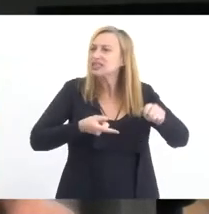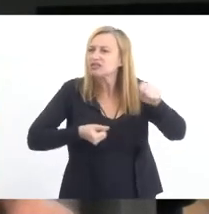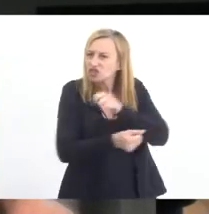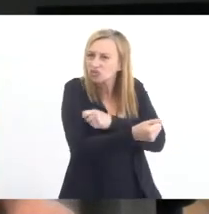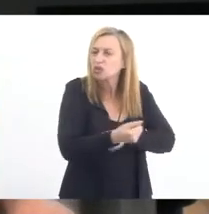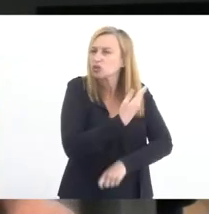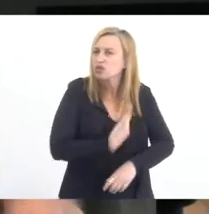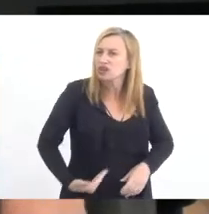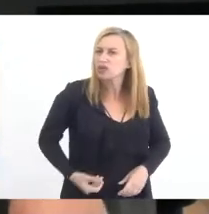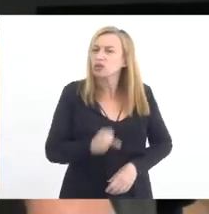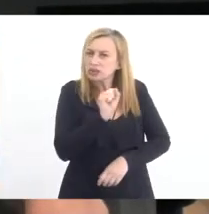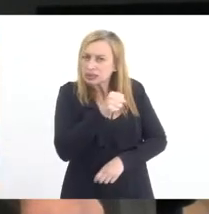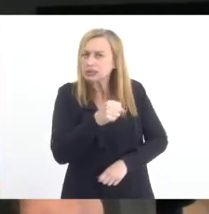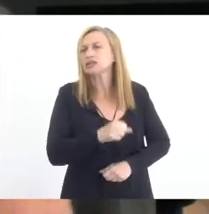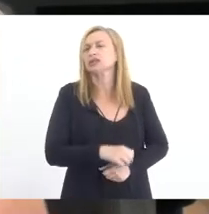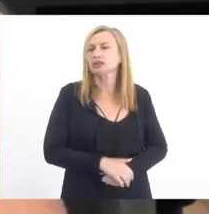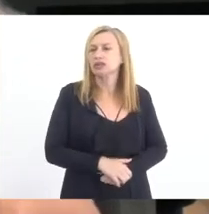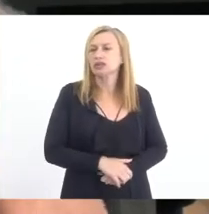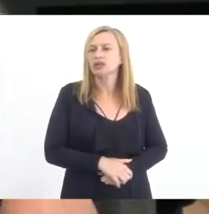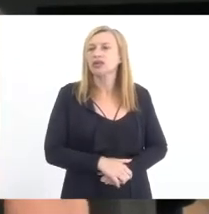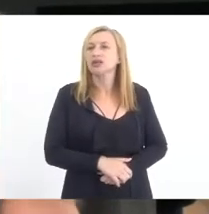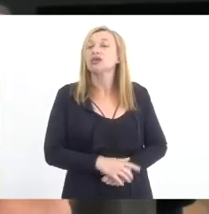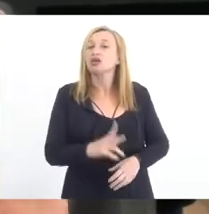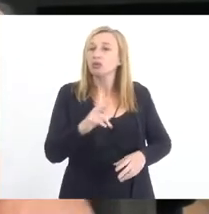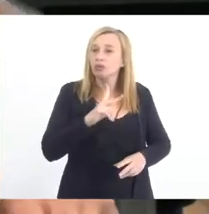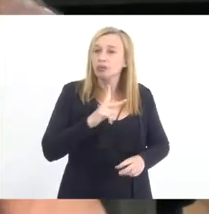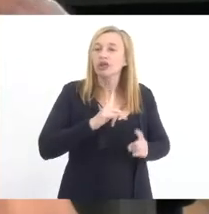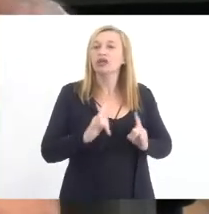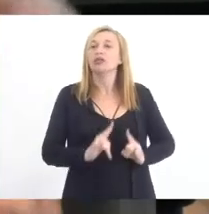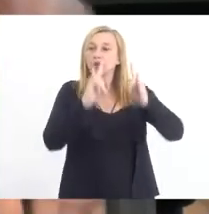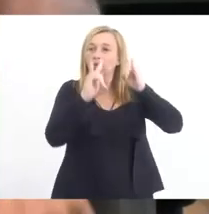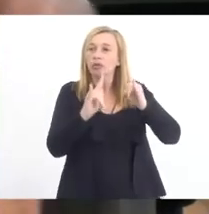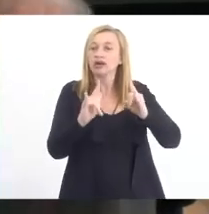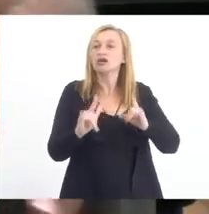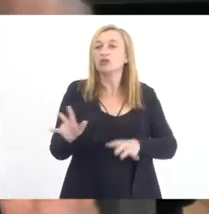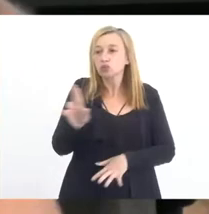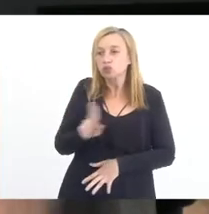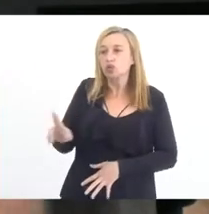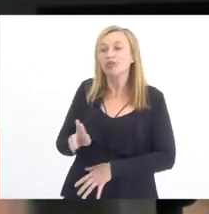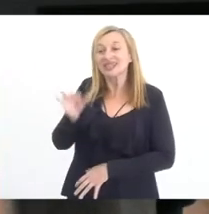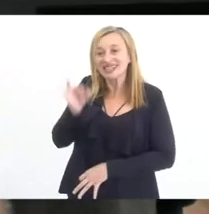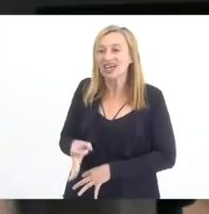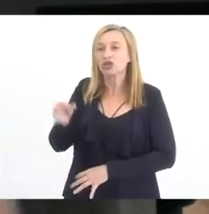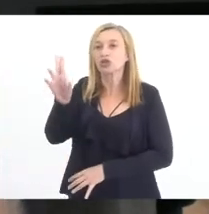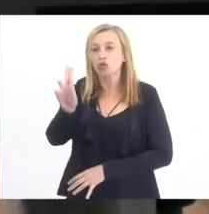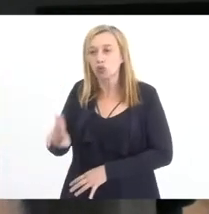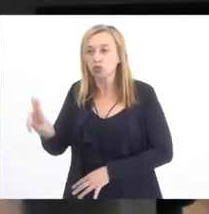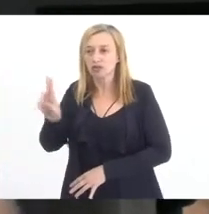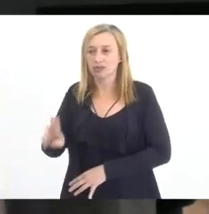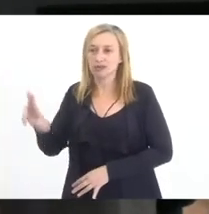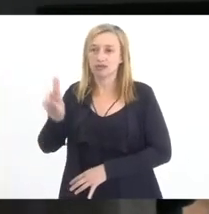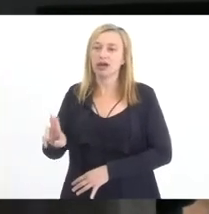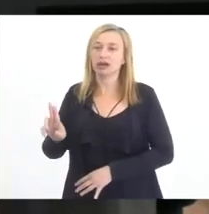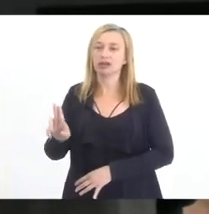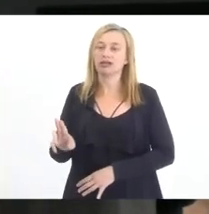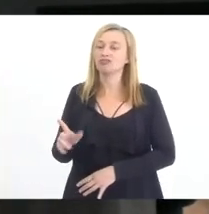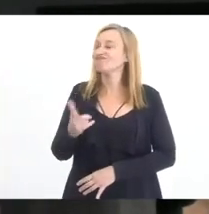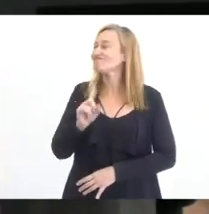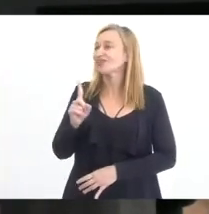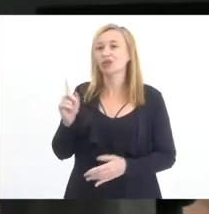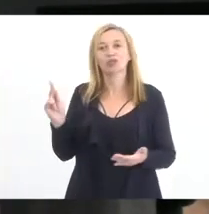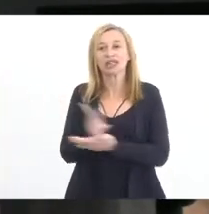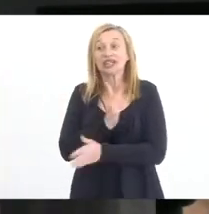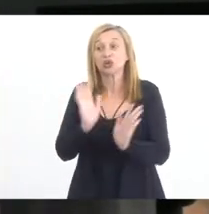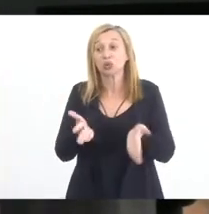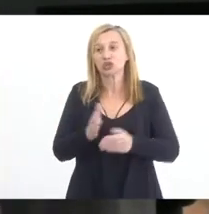governador. Tem que haver investimento, tem que ter um prédio próprio para poder ser chamado exatamente de universidade, que não é o que acontece hoje em